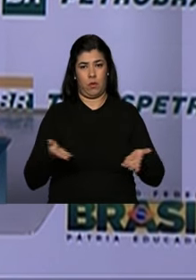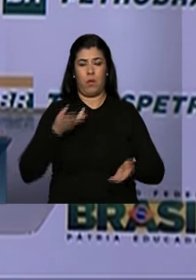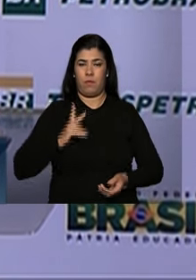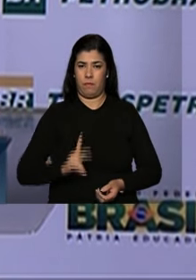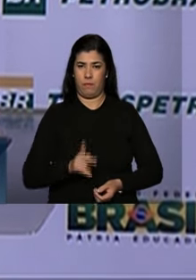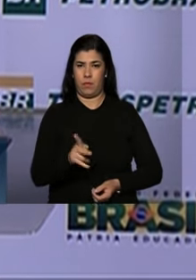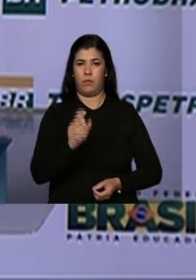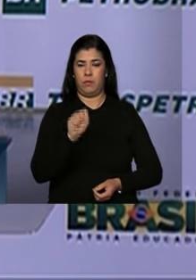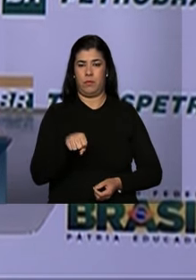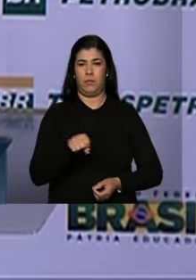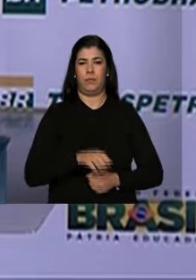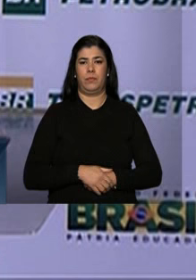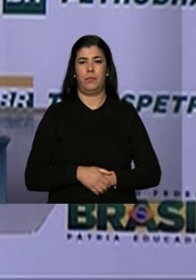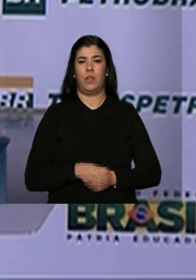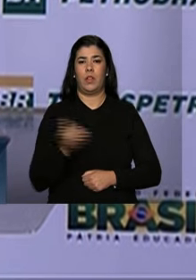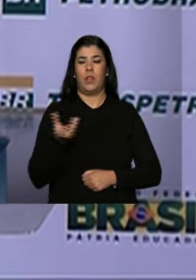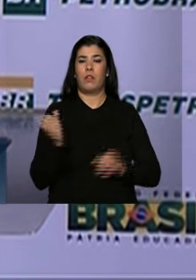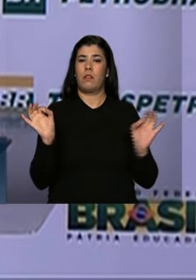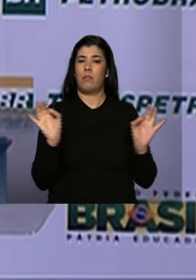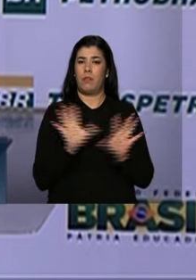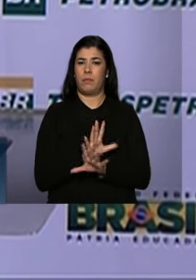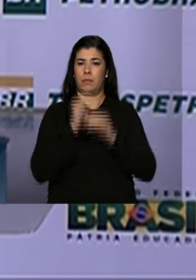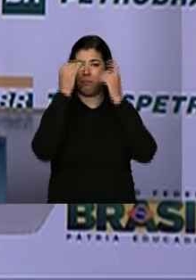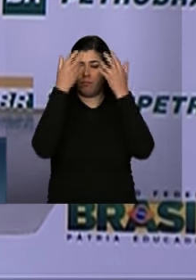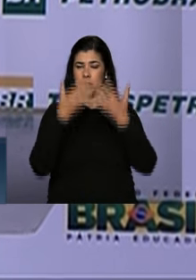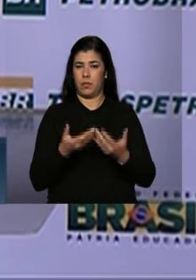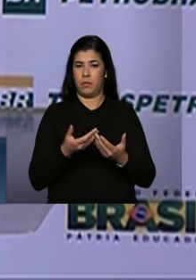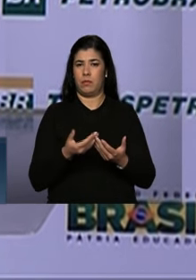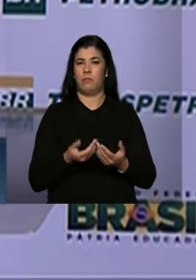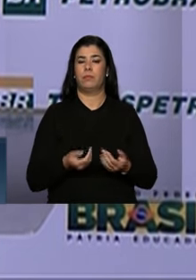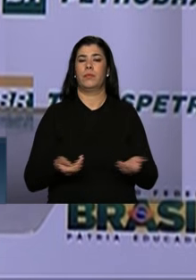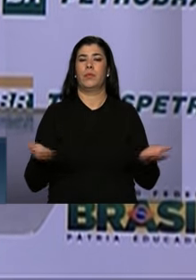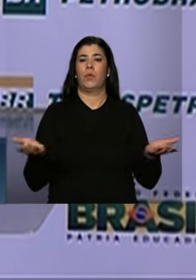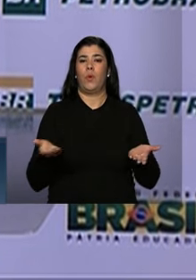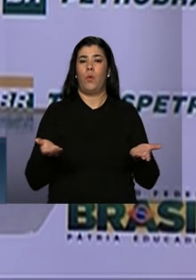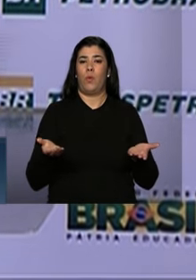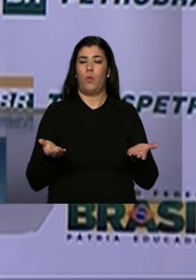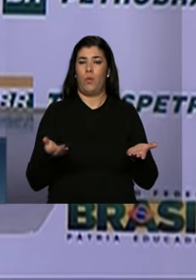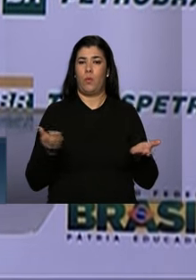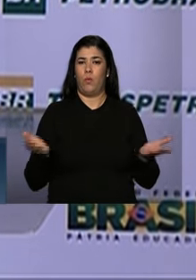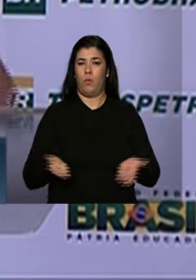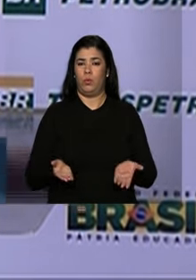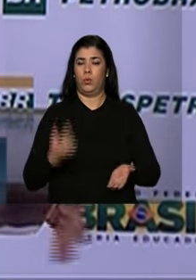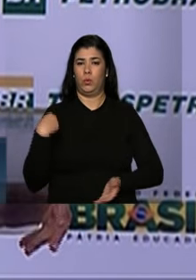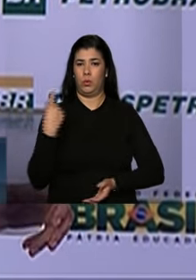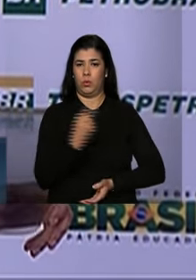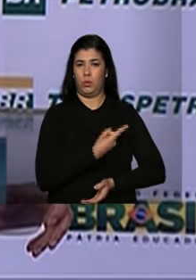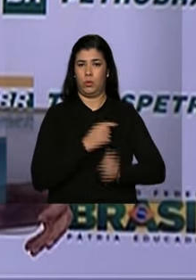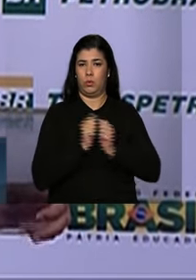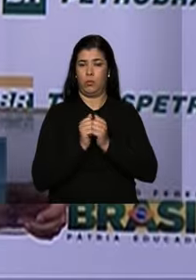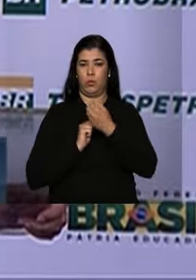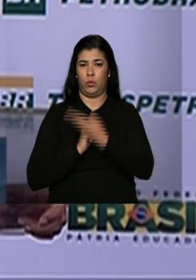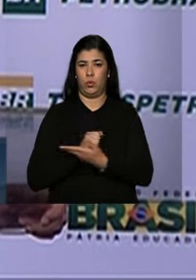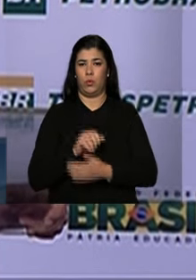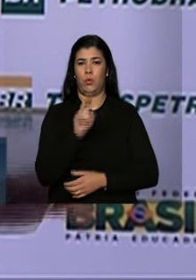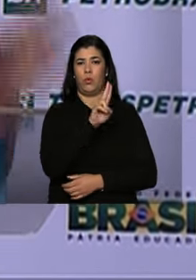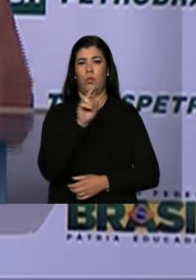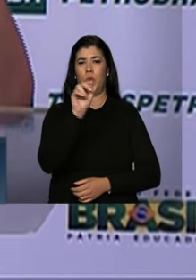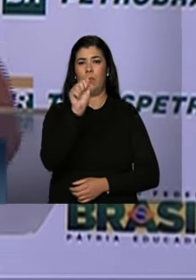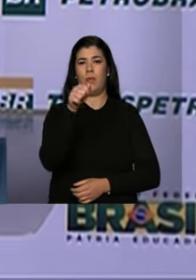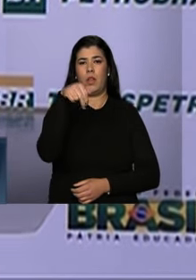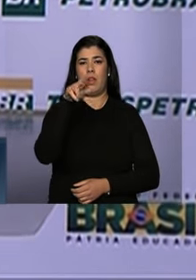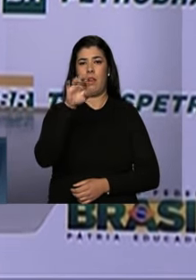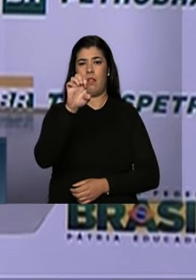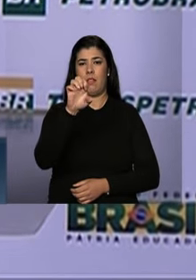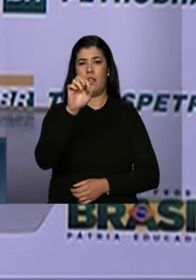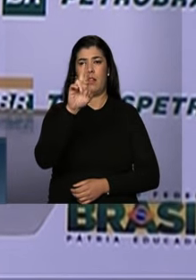mantido. Quero encerrar dizendo o seguinte: hoje nós estamos aqui com o André Rebouças. O